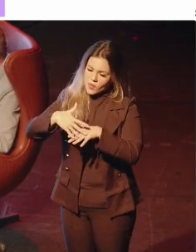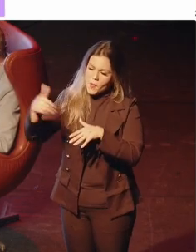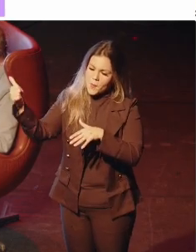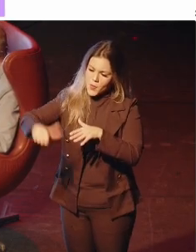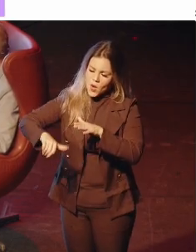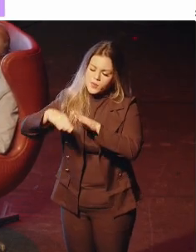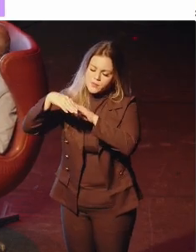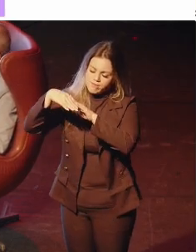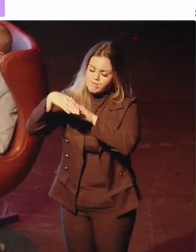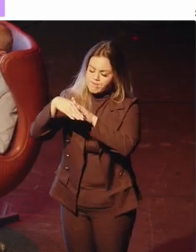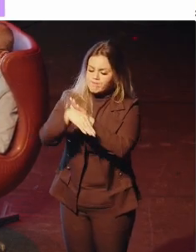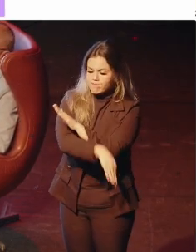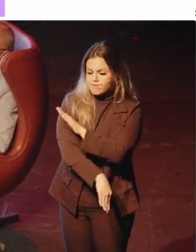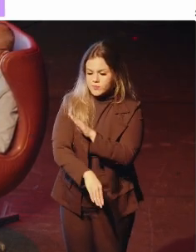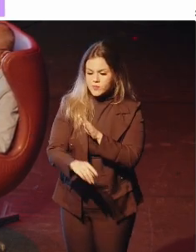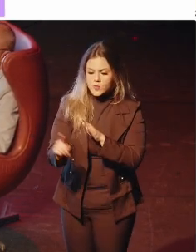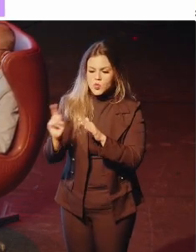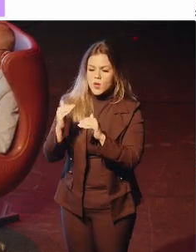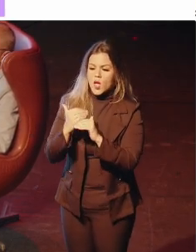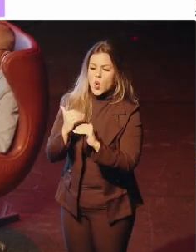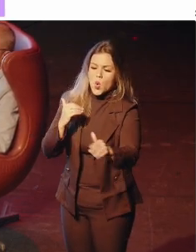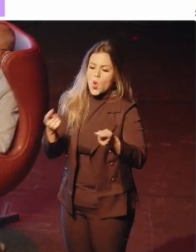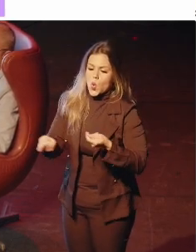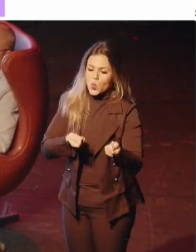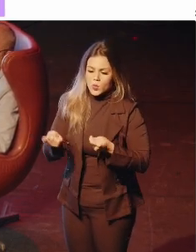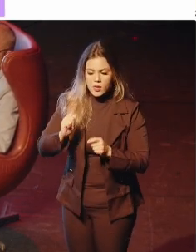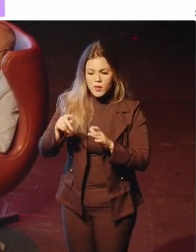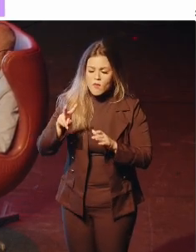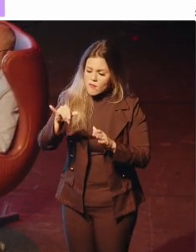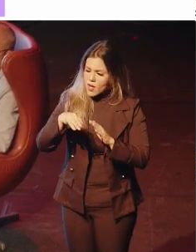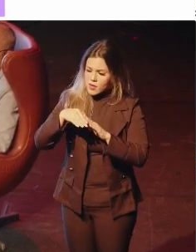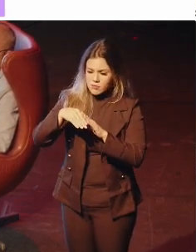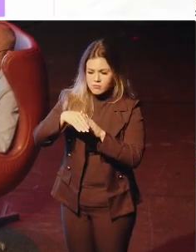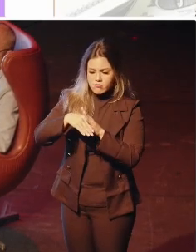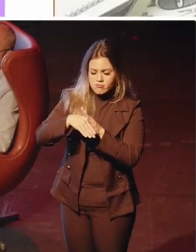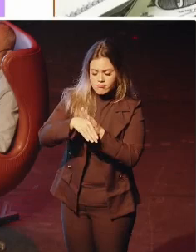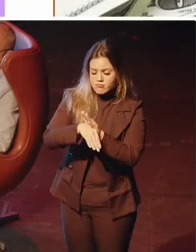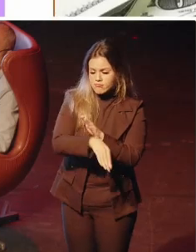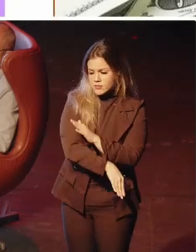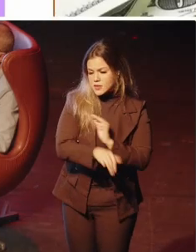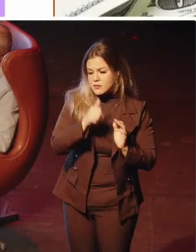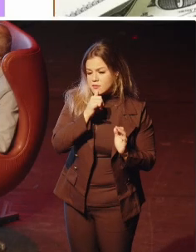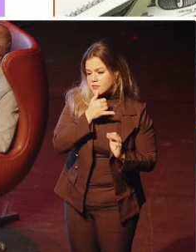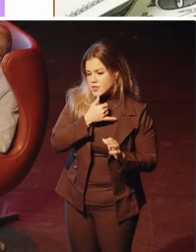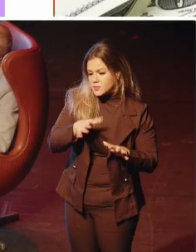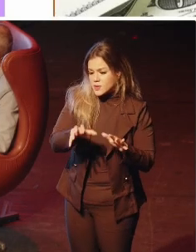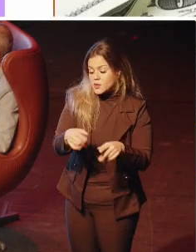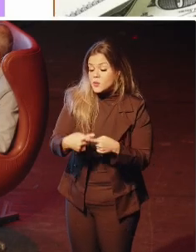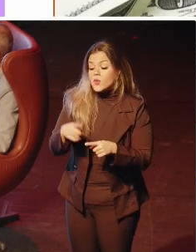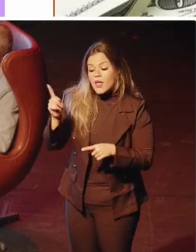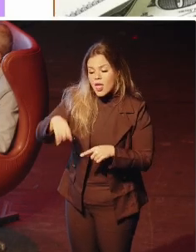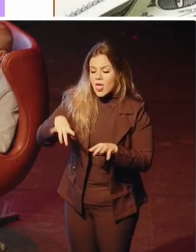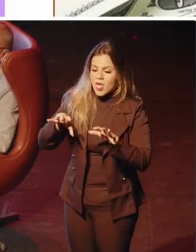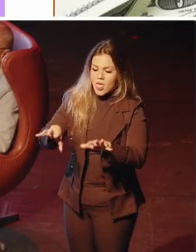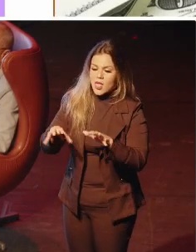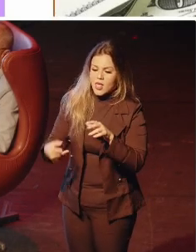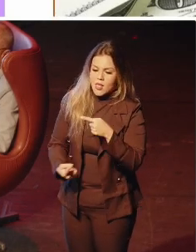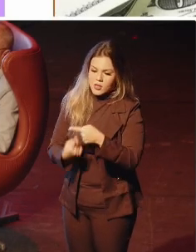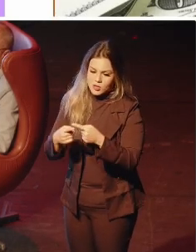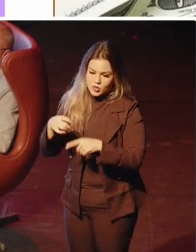as curvas são um pouquinho diferentes. Então, você precisa ver se você vai se beneficiar ou